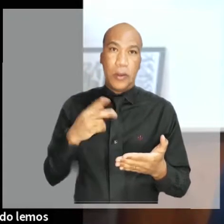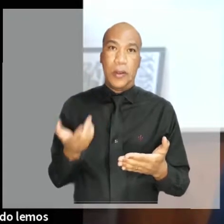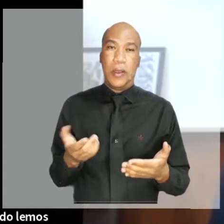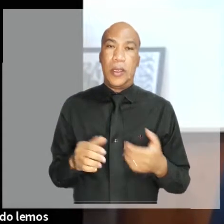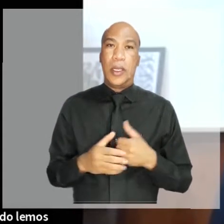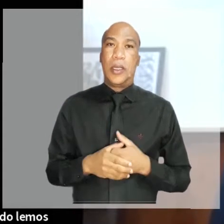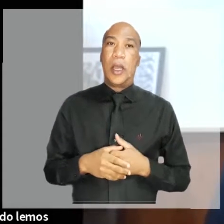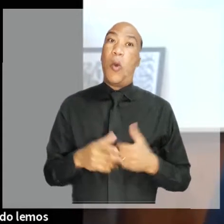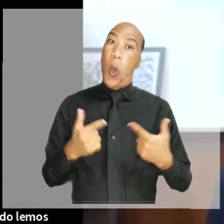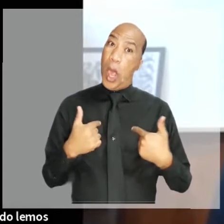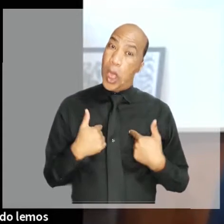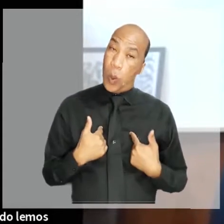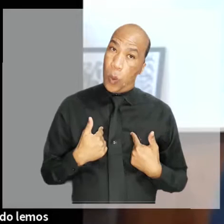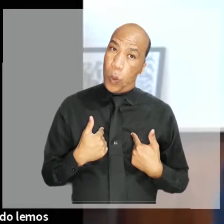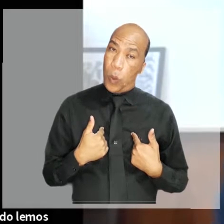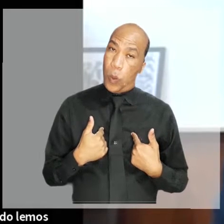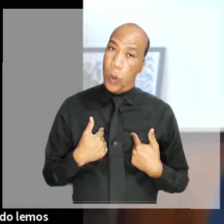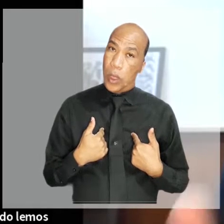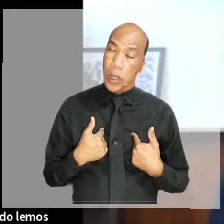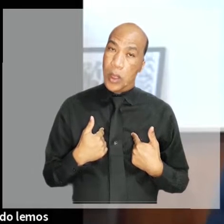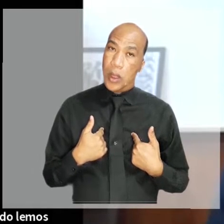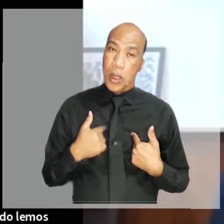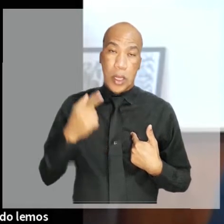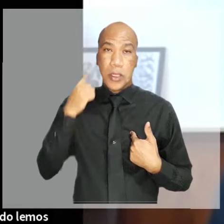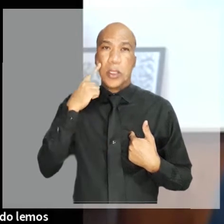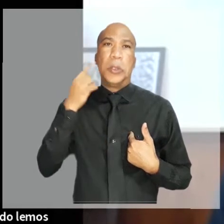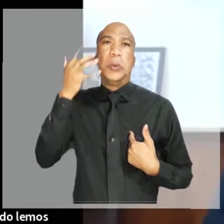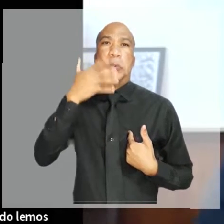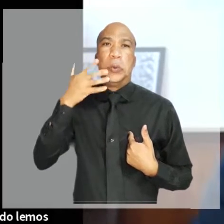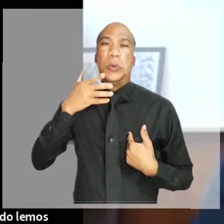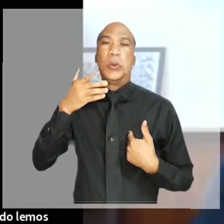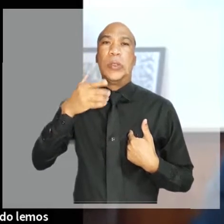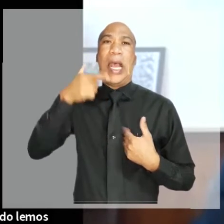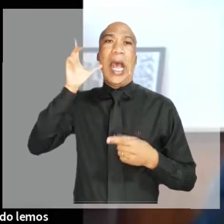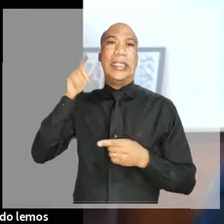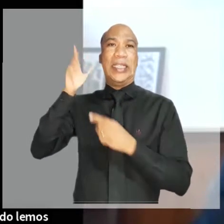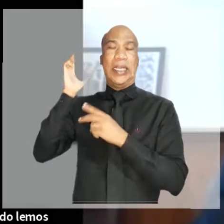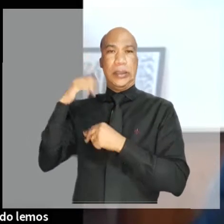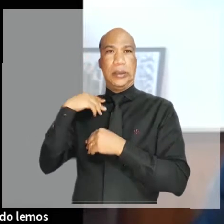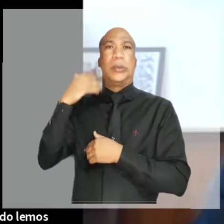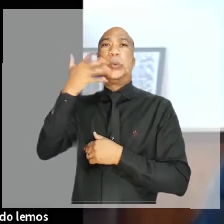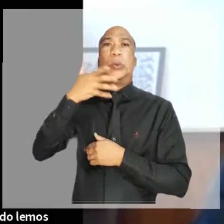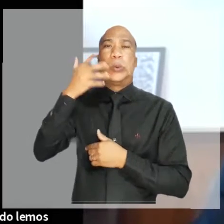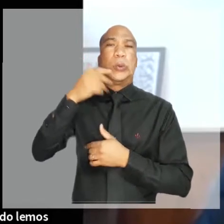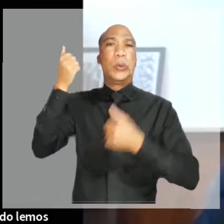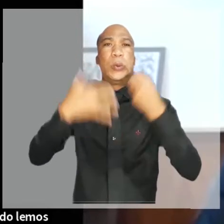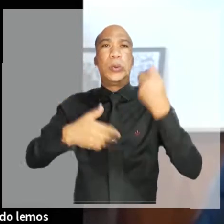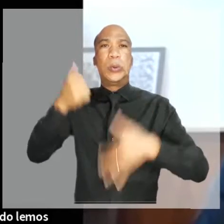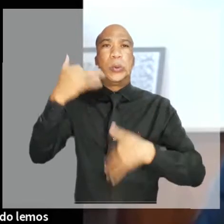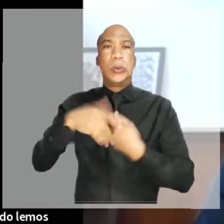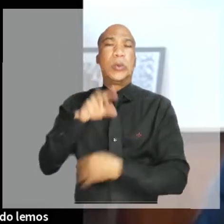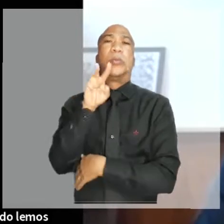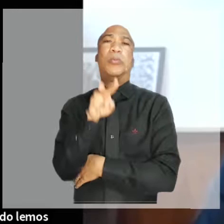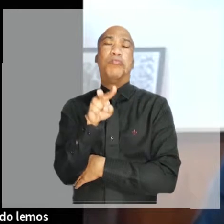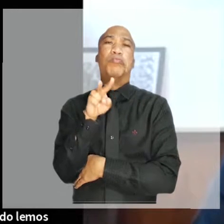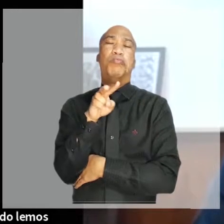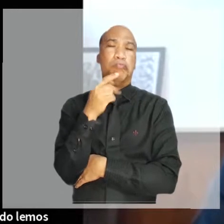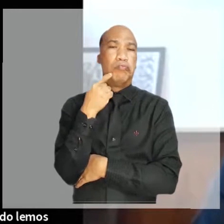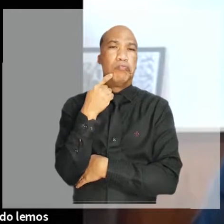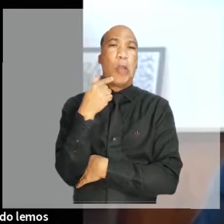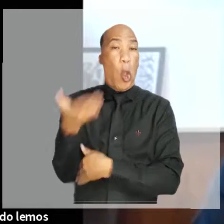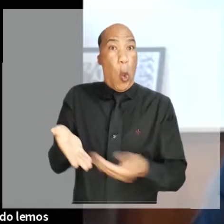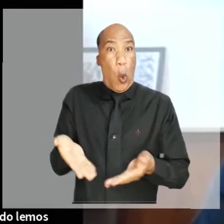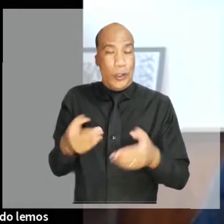E, da minha parte, eu também acompanhei as apresentações anteriores do Dr. Ivo, do André, da Clara,